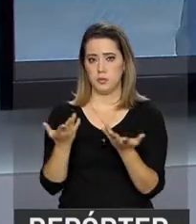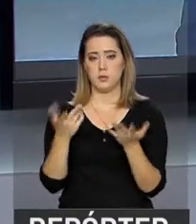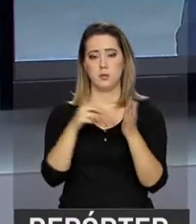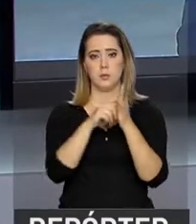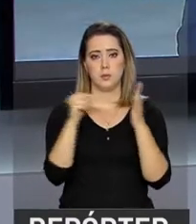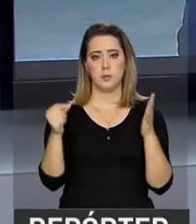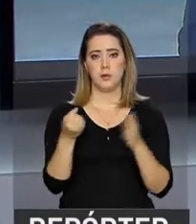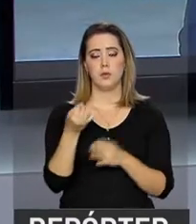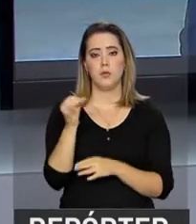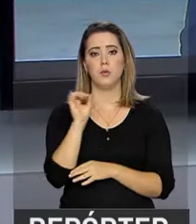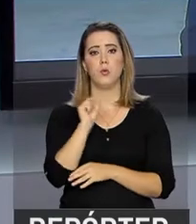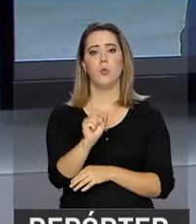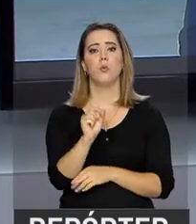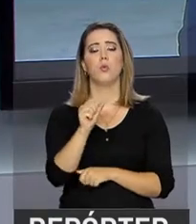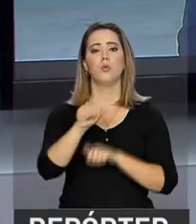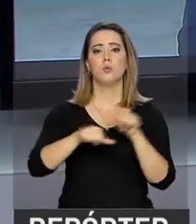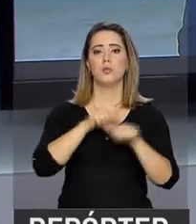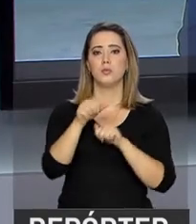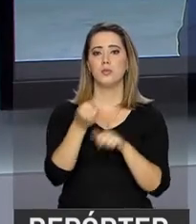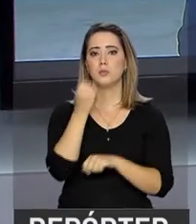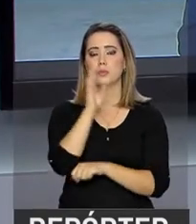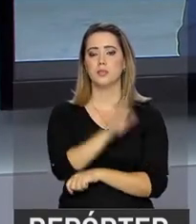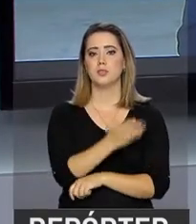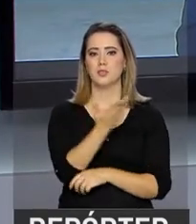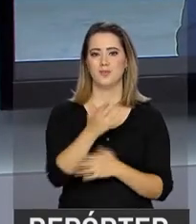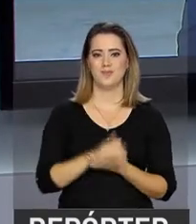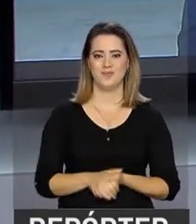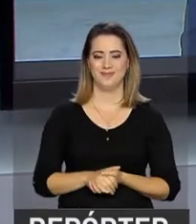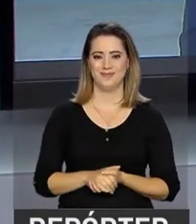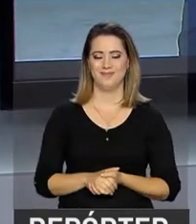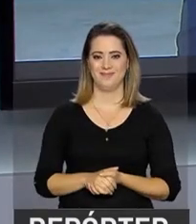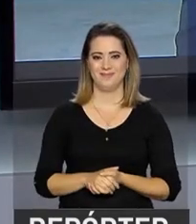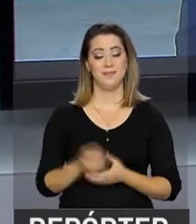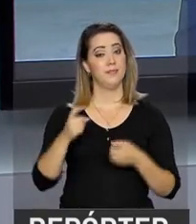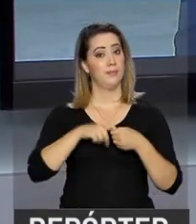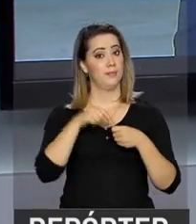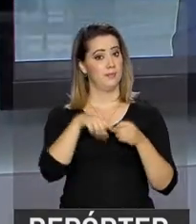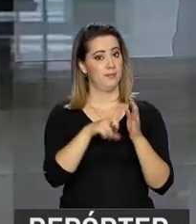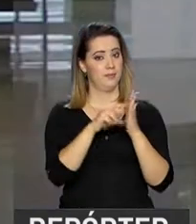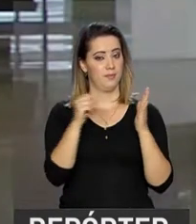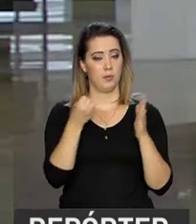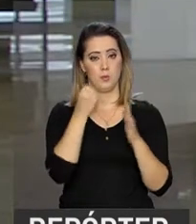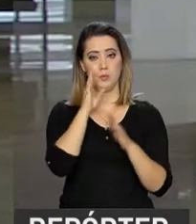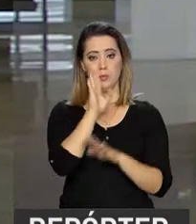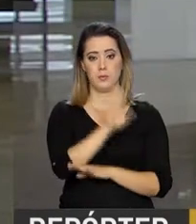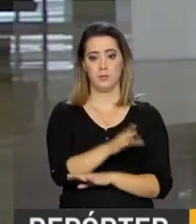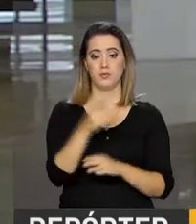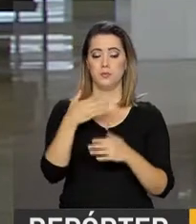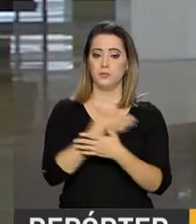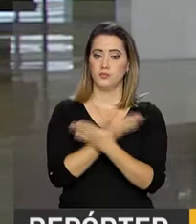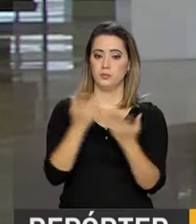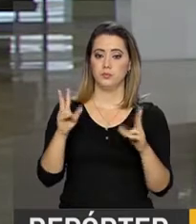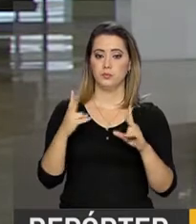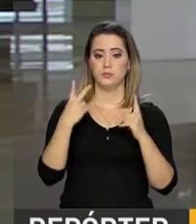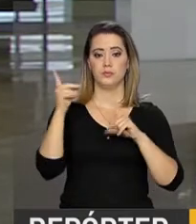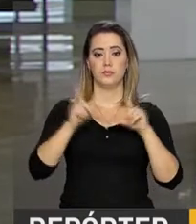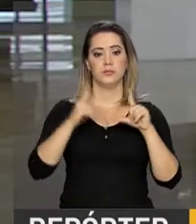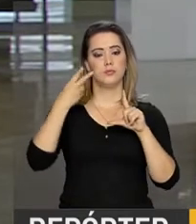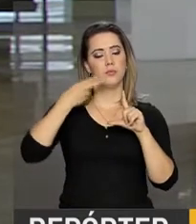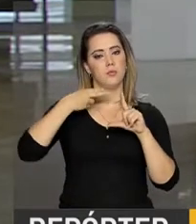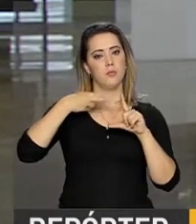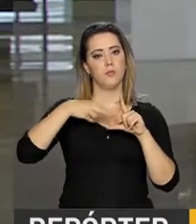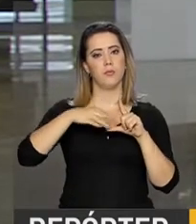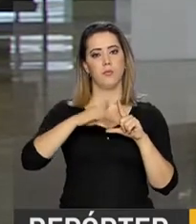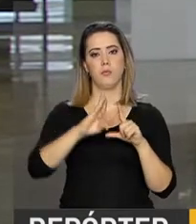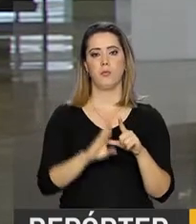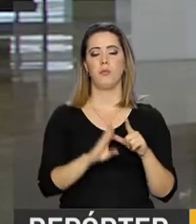o que mudou paulo batalha pra você voltamos aqui do palácio do planalto boa tarde thaíssa boa tarde a todos que nos assistem na tv